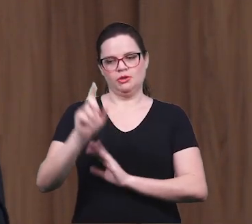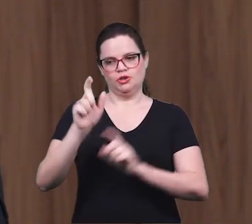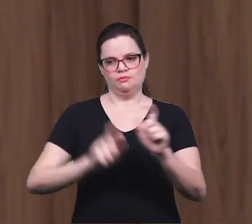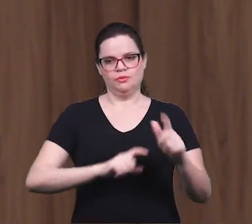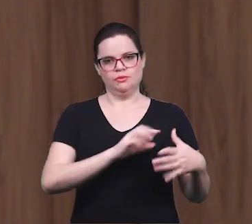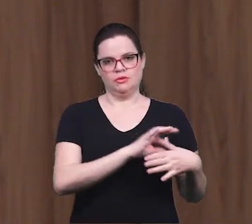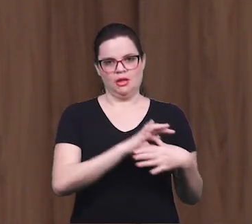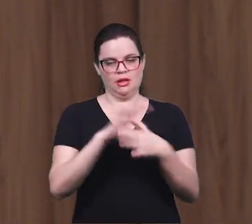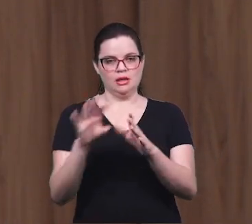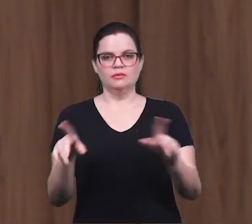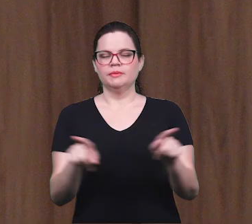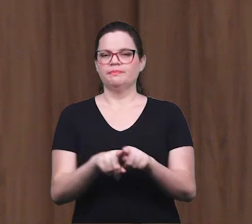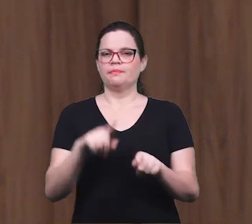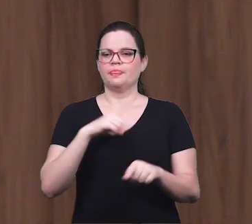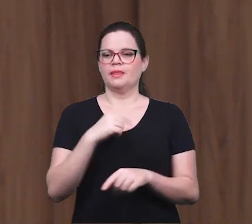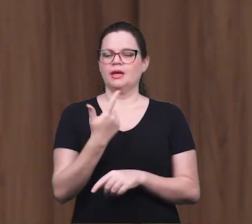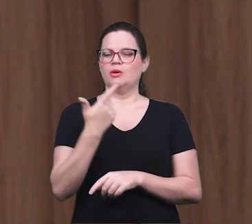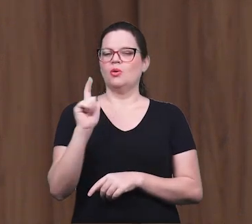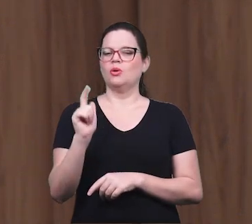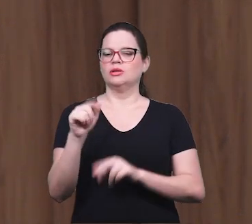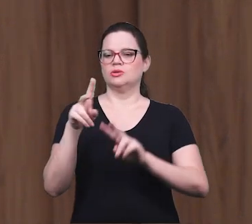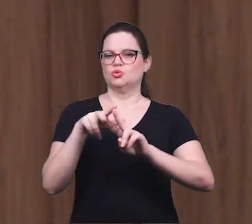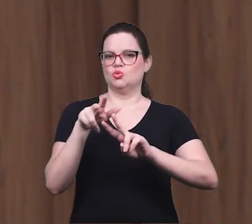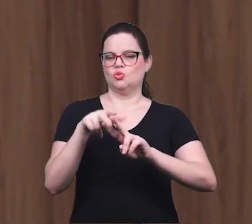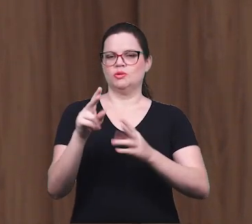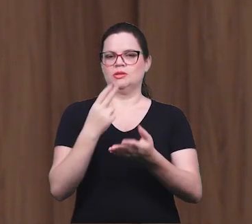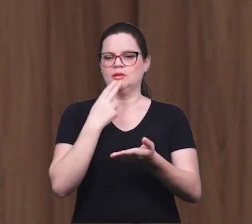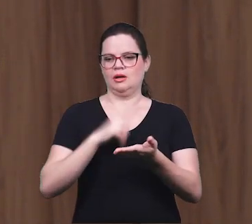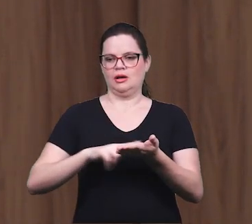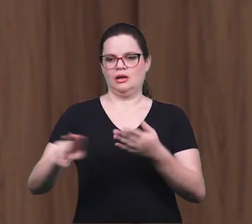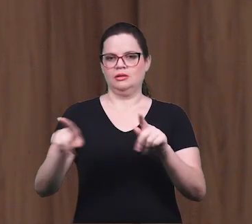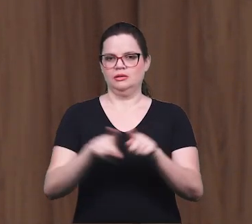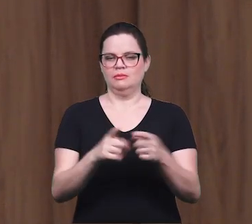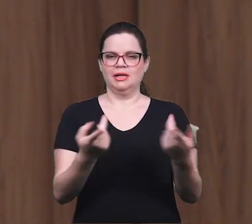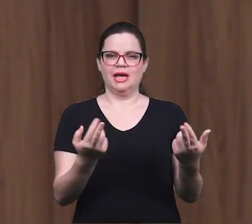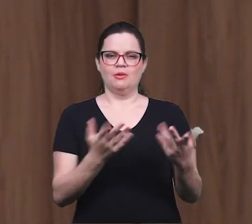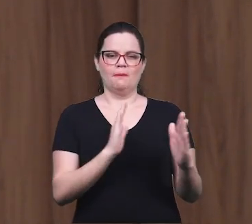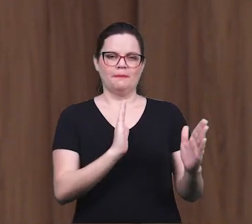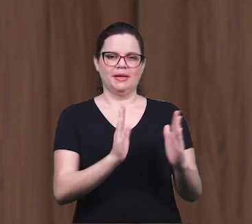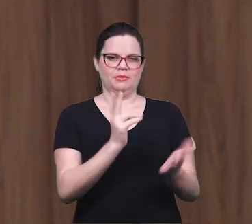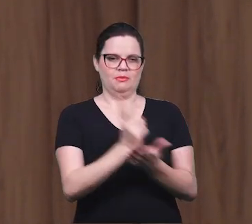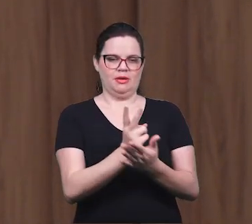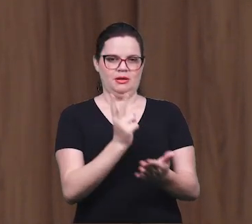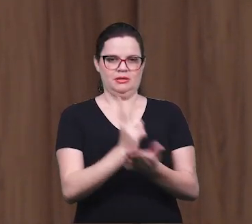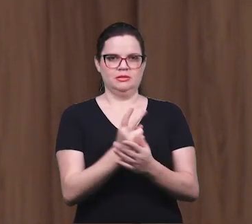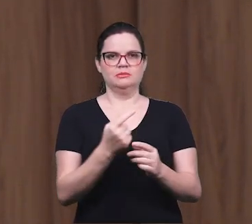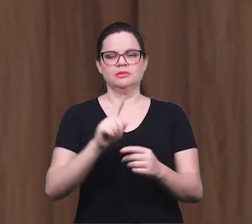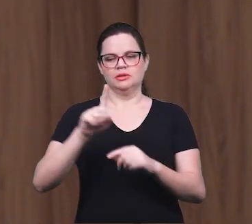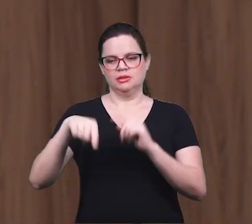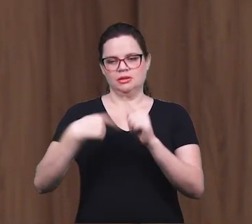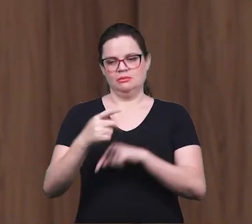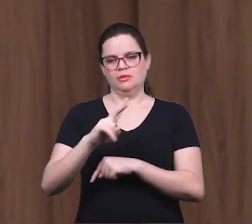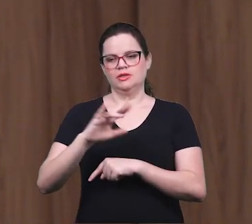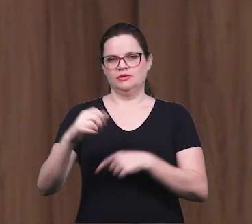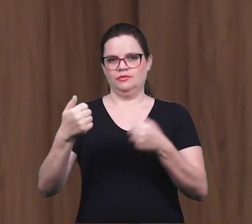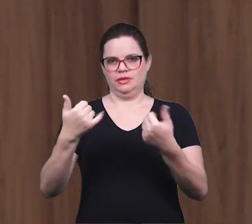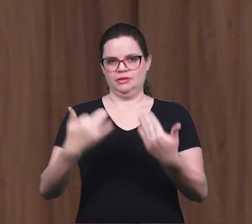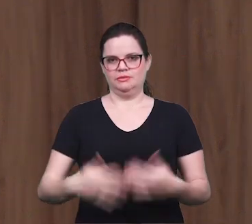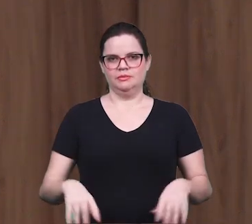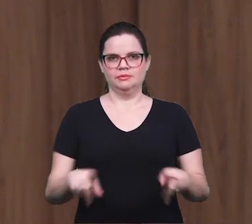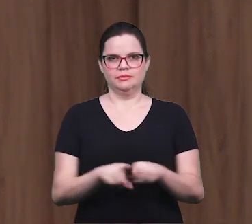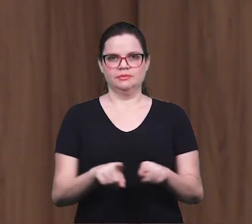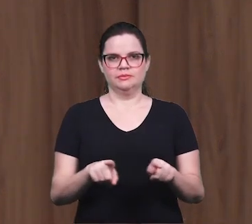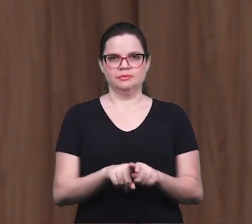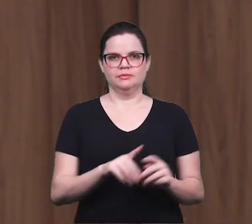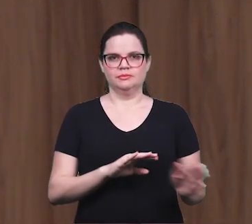existem mais duas cartas escritas nessa ocasião e que nós vamos falar sobre elas posteriormente.